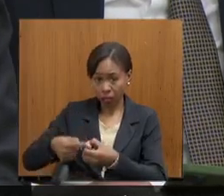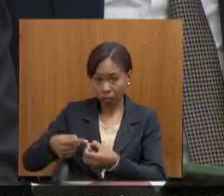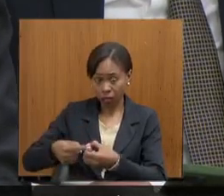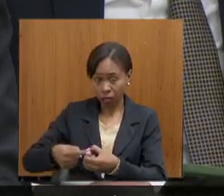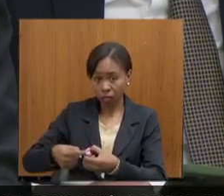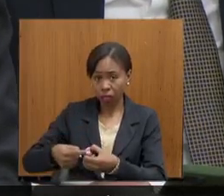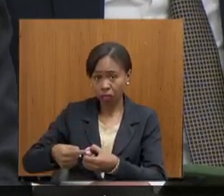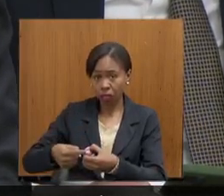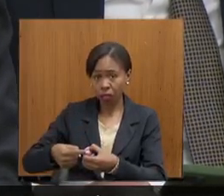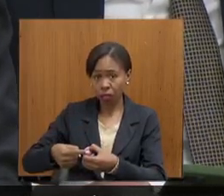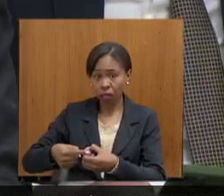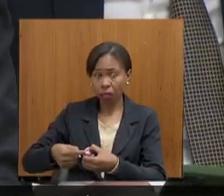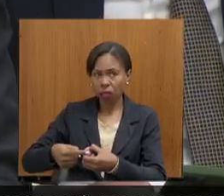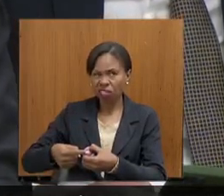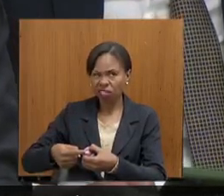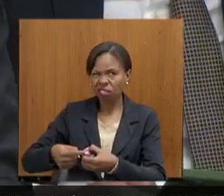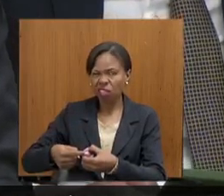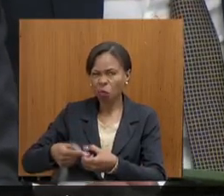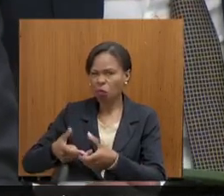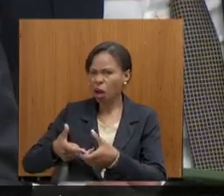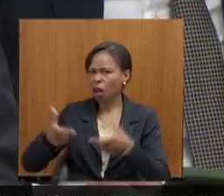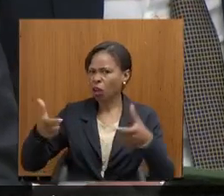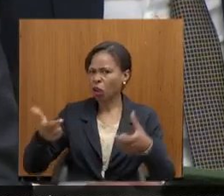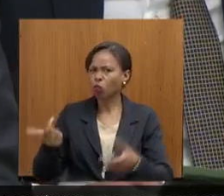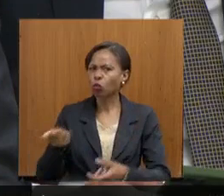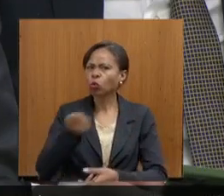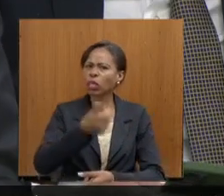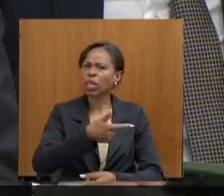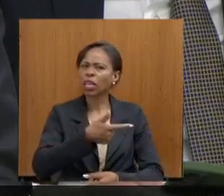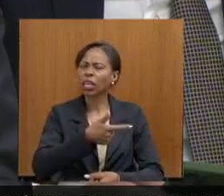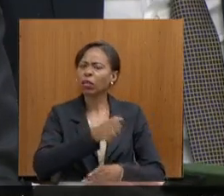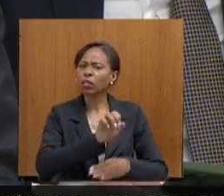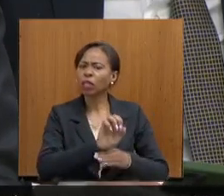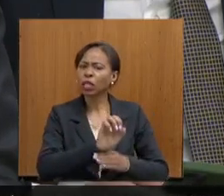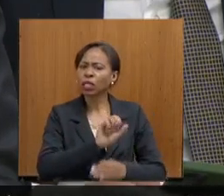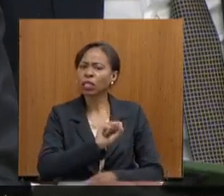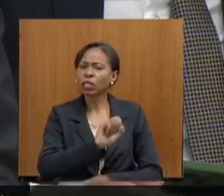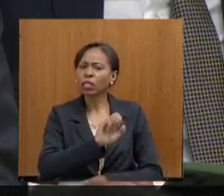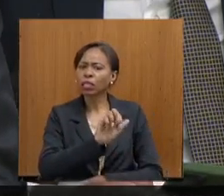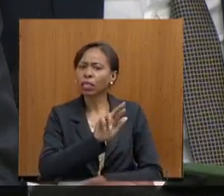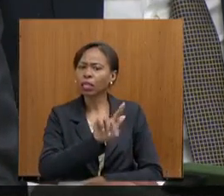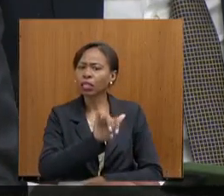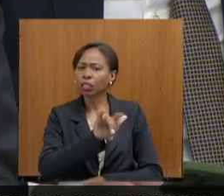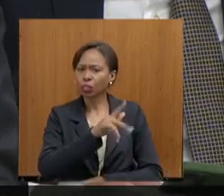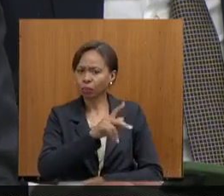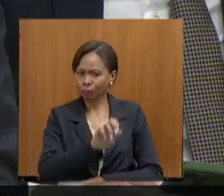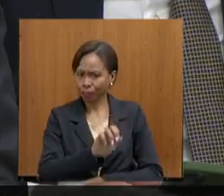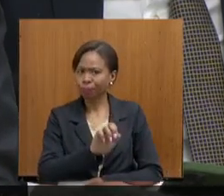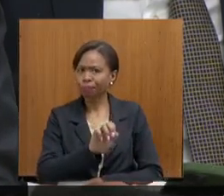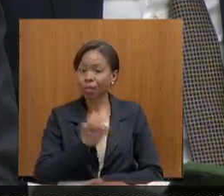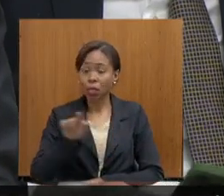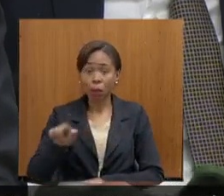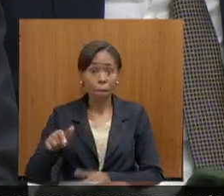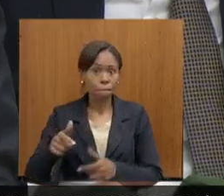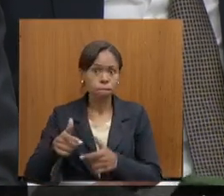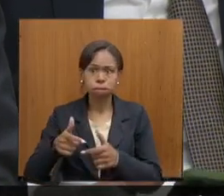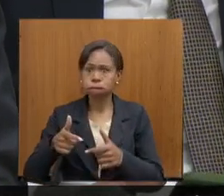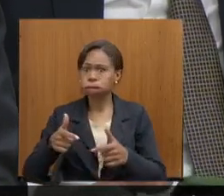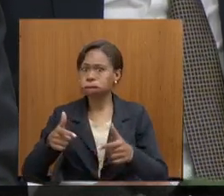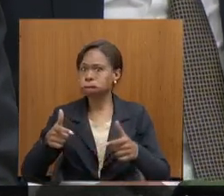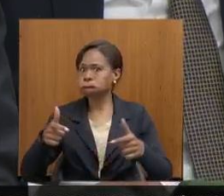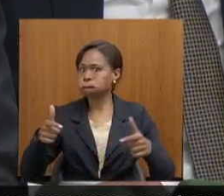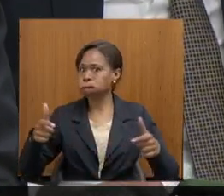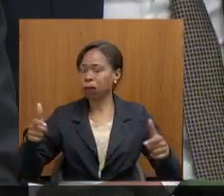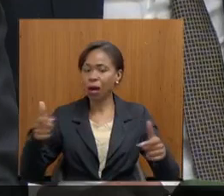3.0 é maior que o Estado de Sergipe é uma nova fronteira agrícola que está surgindo no nosso